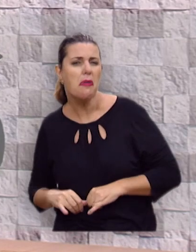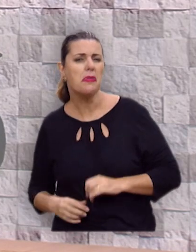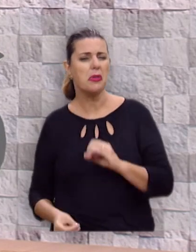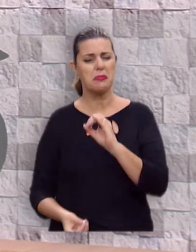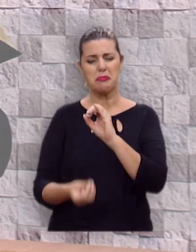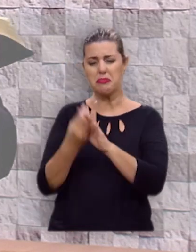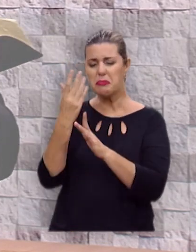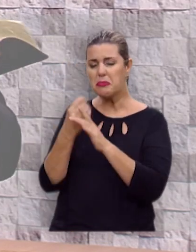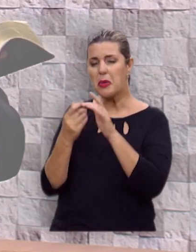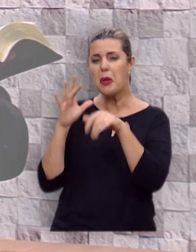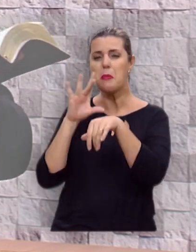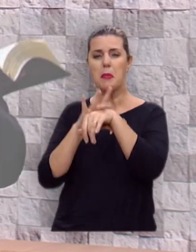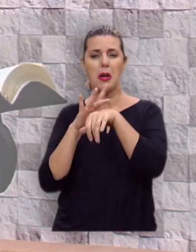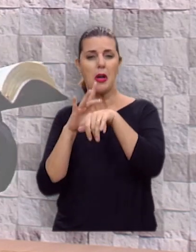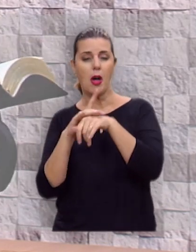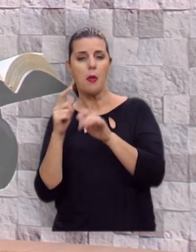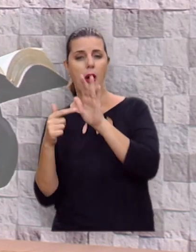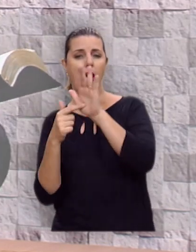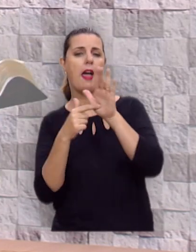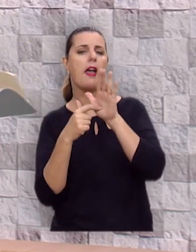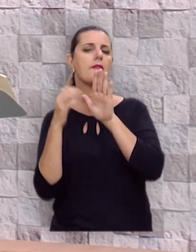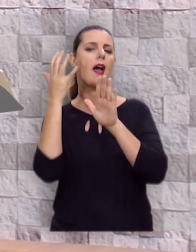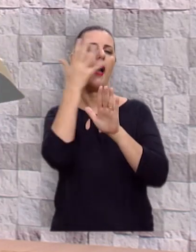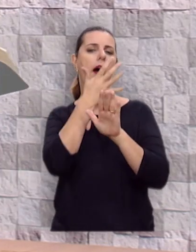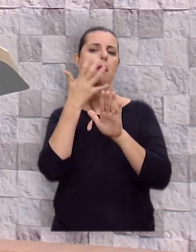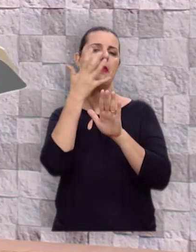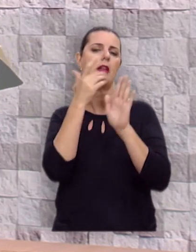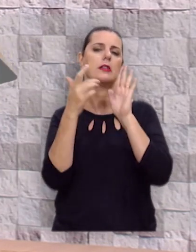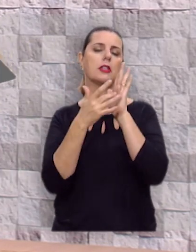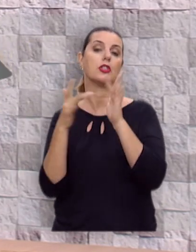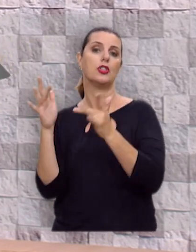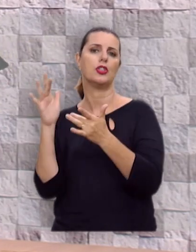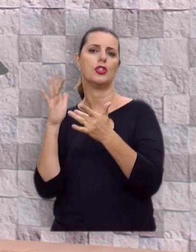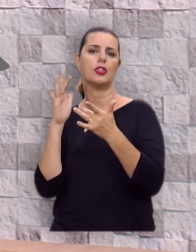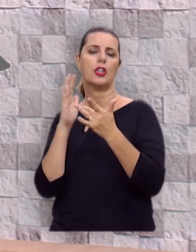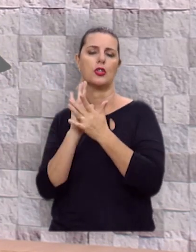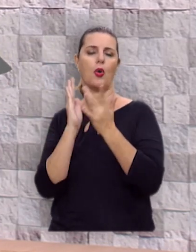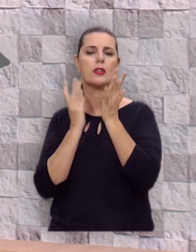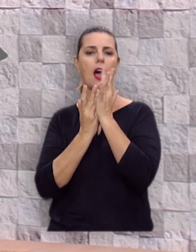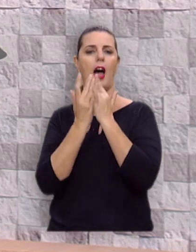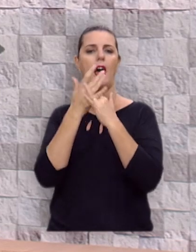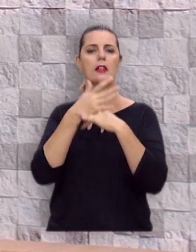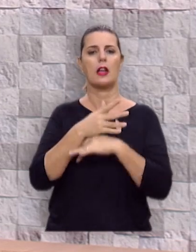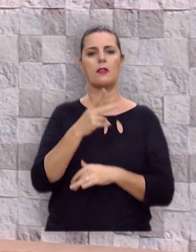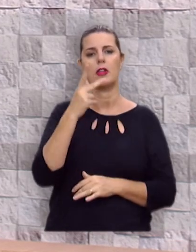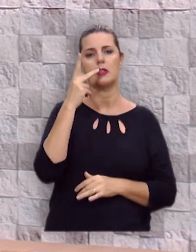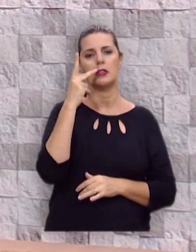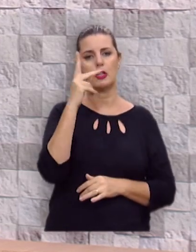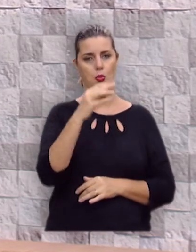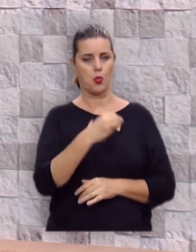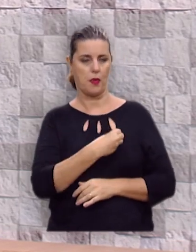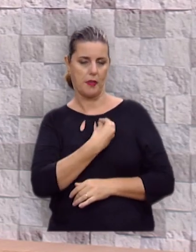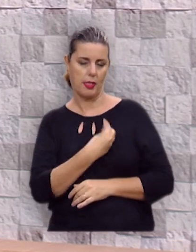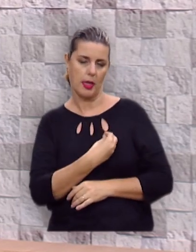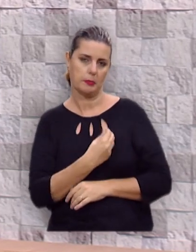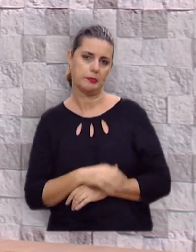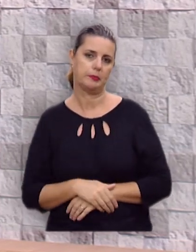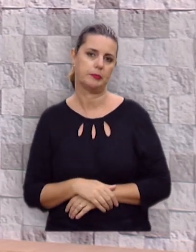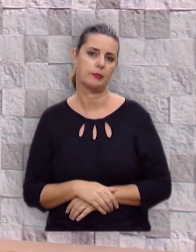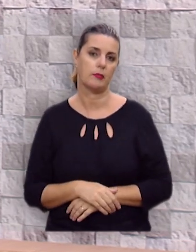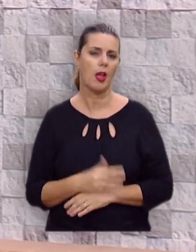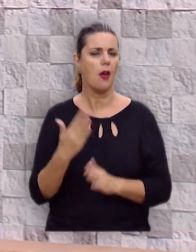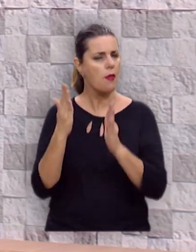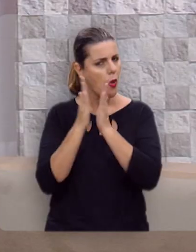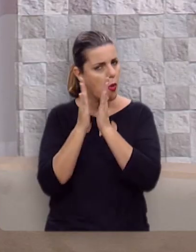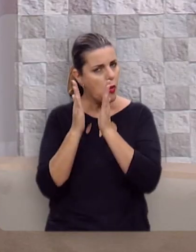sofrido e tantas vezes ferido, você reflita a beleza de Jesus através da sua